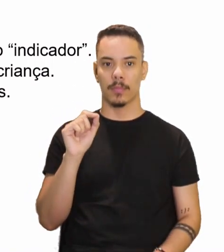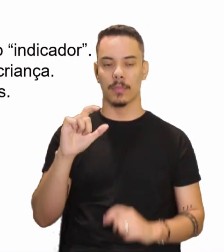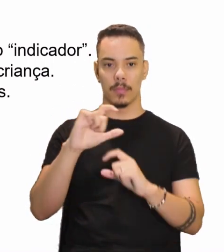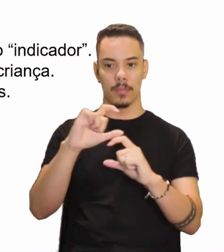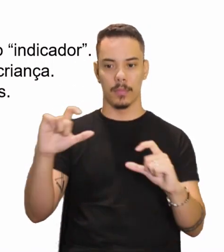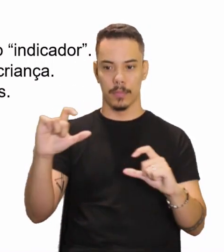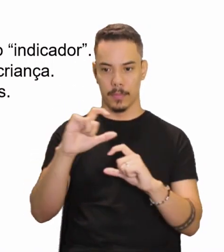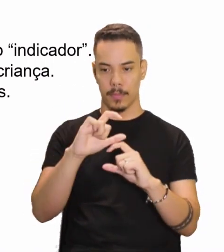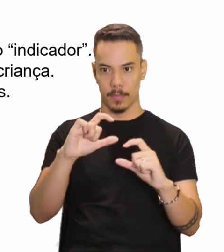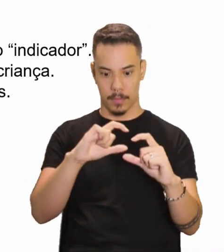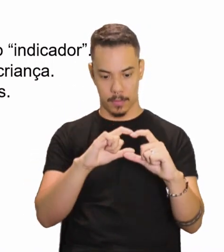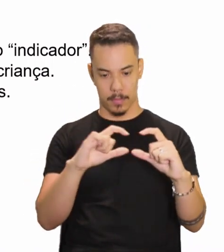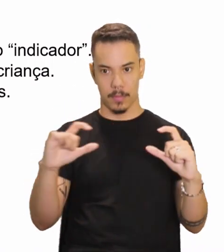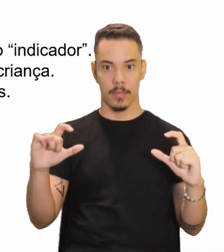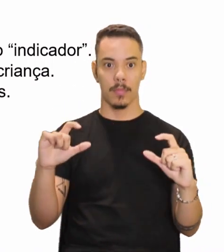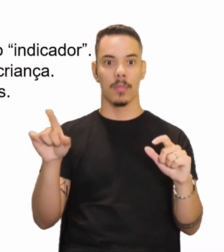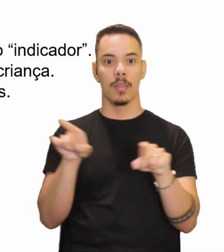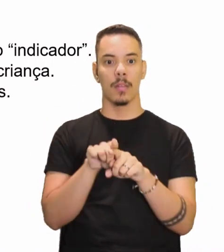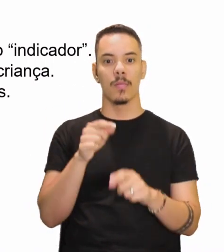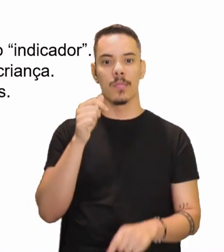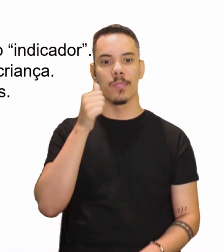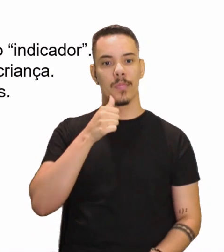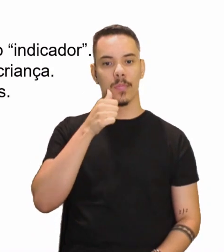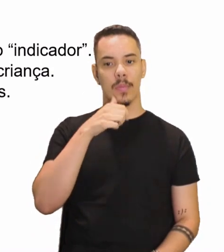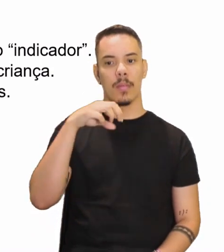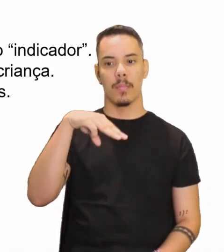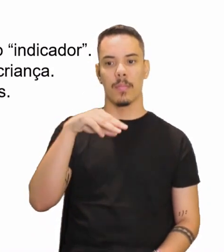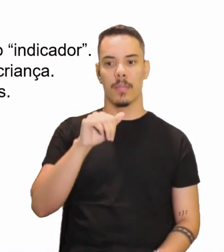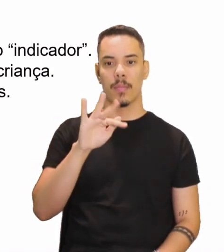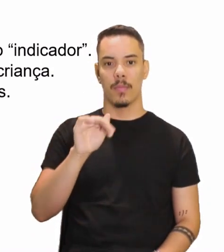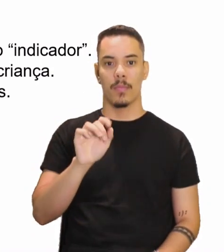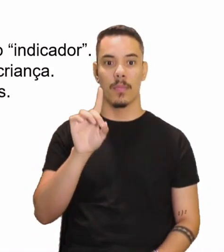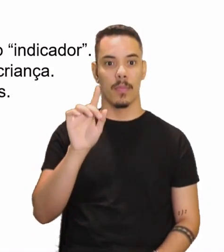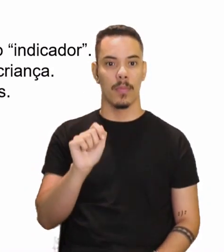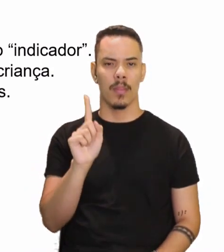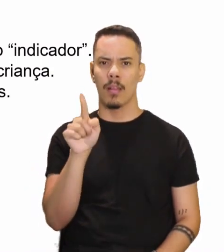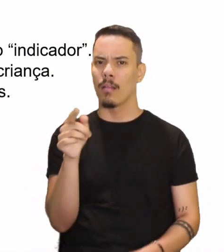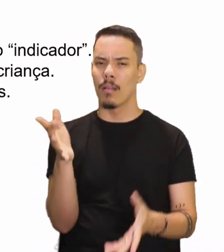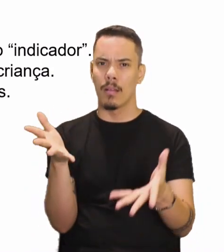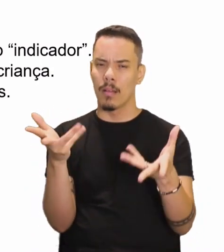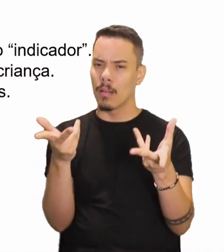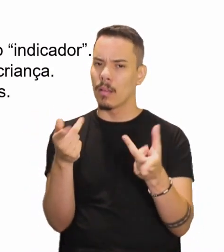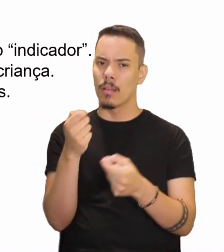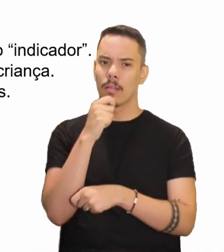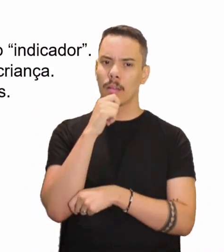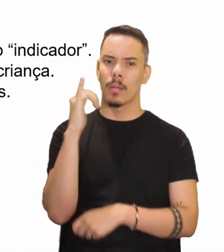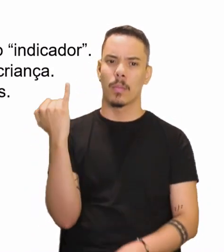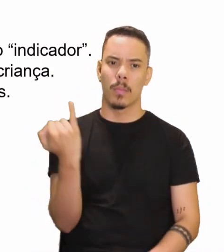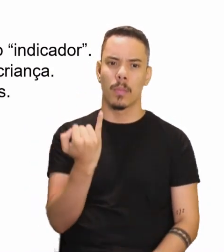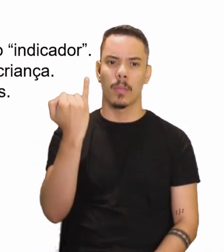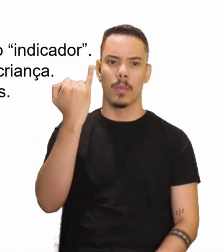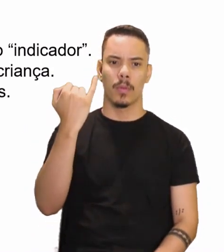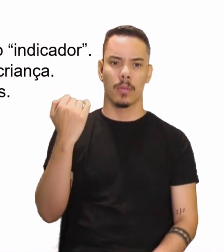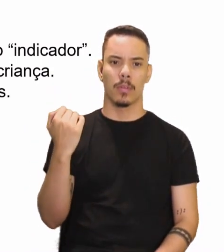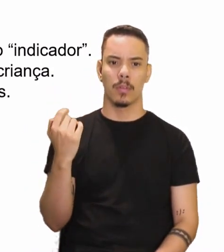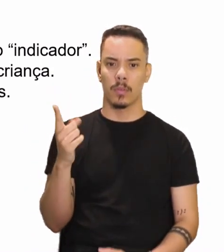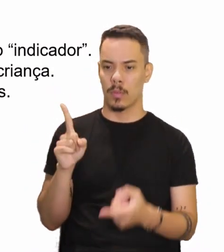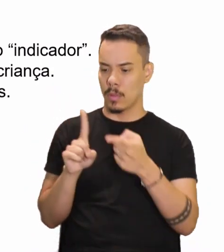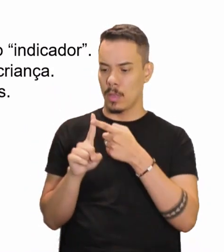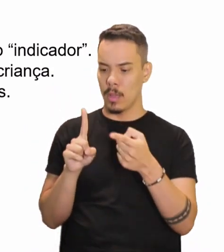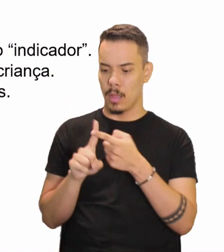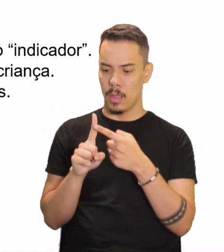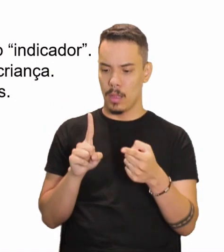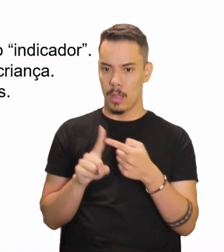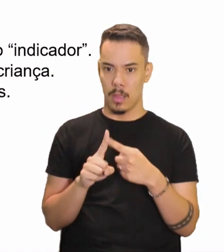uma tirinha nada Mafalda é incrível a importância do dedo indicador